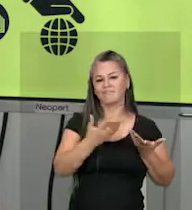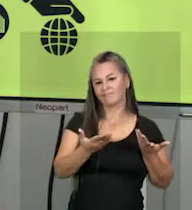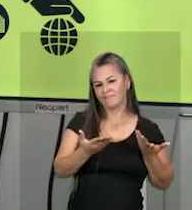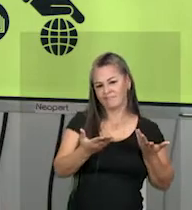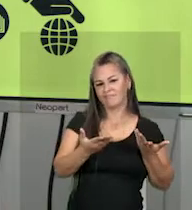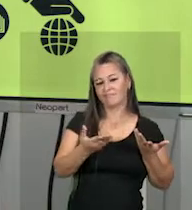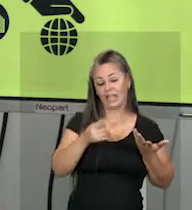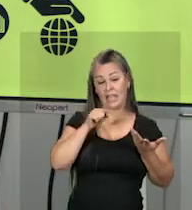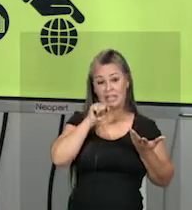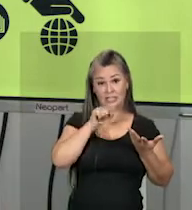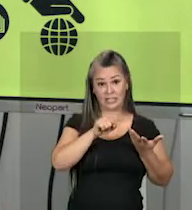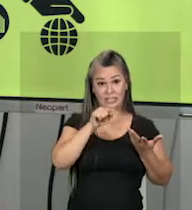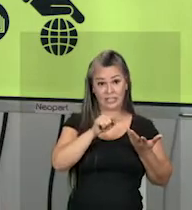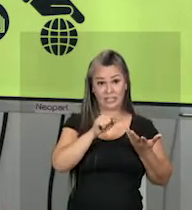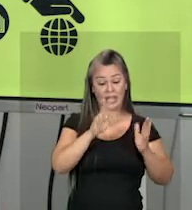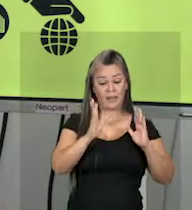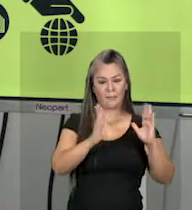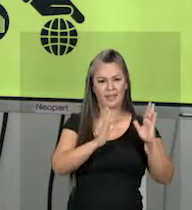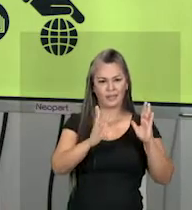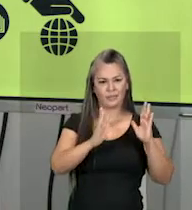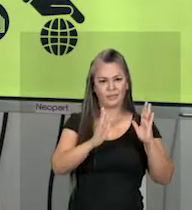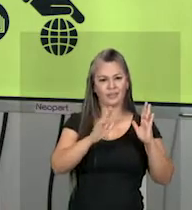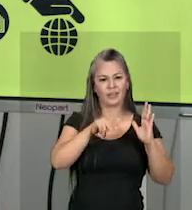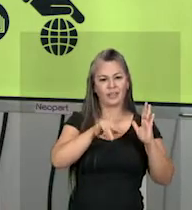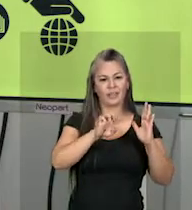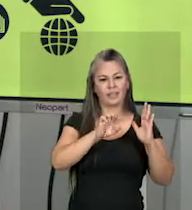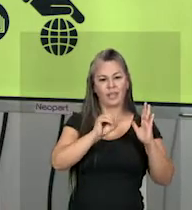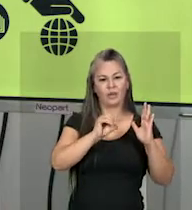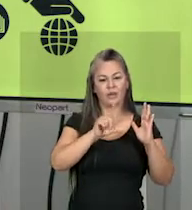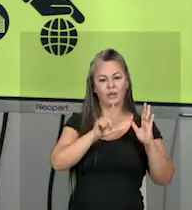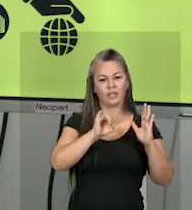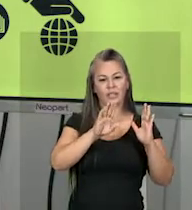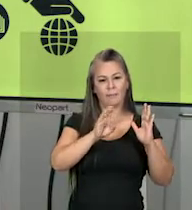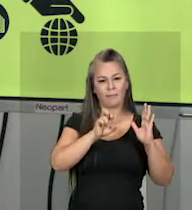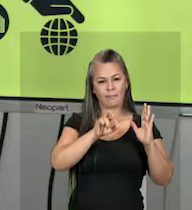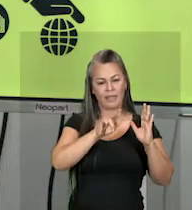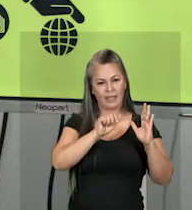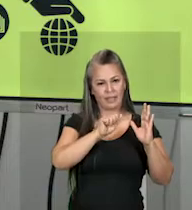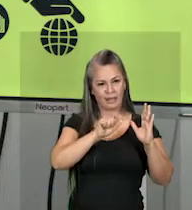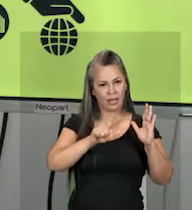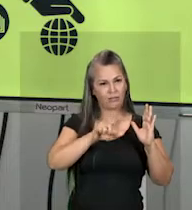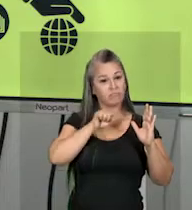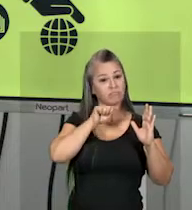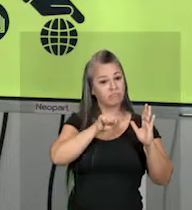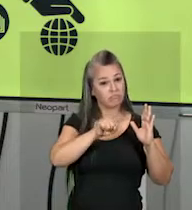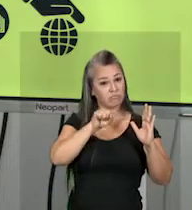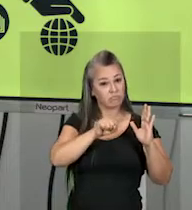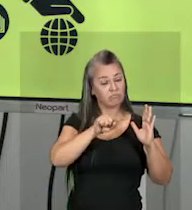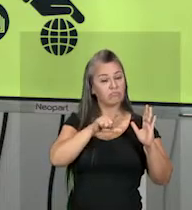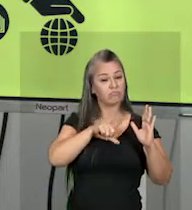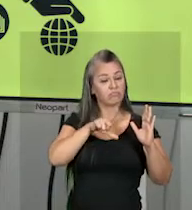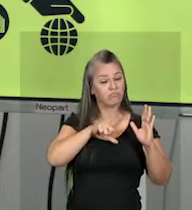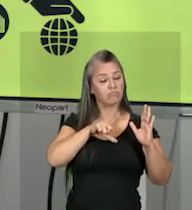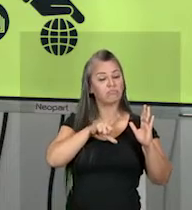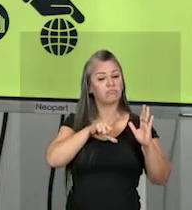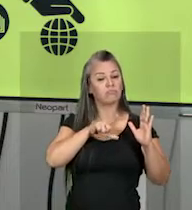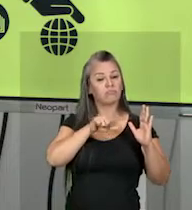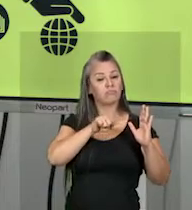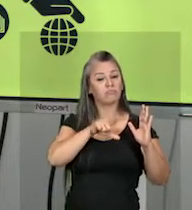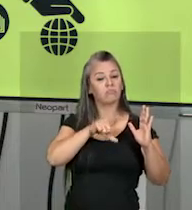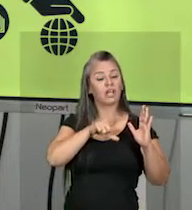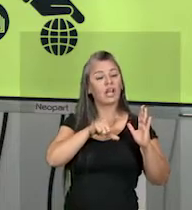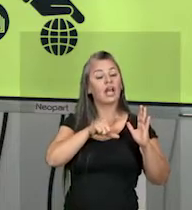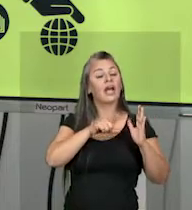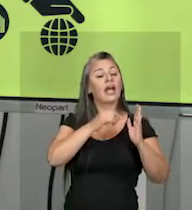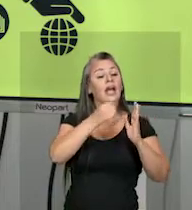Então, o Estado neoliberal ele defende, né, a desregulamentação da economia, né, o Estado não interfere na economia, uma diminuição